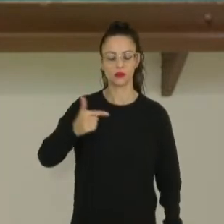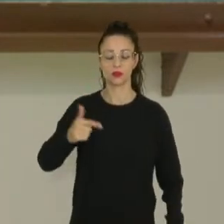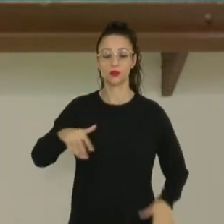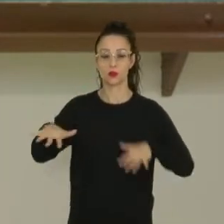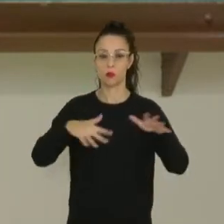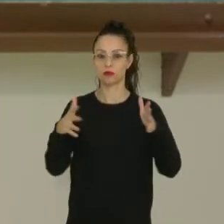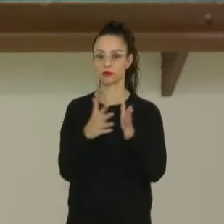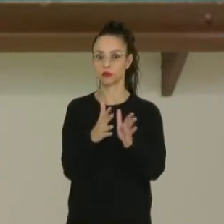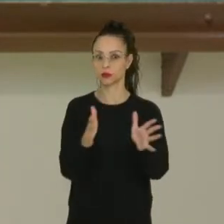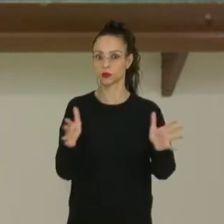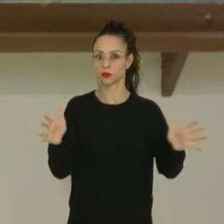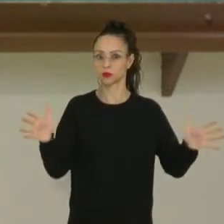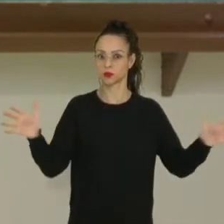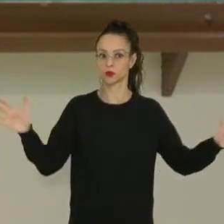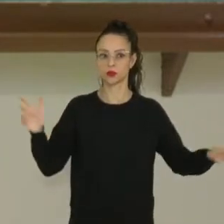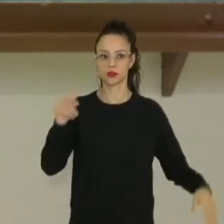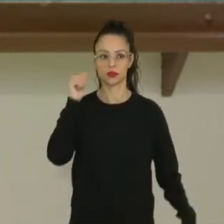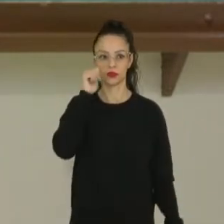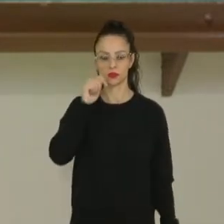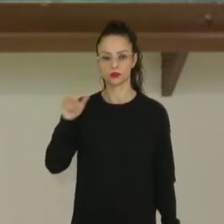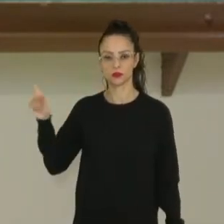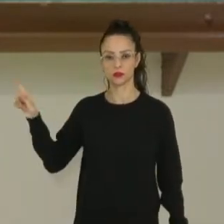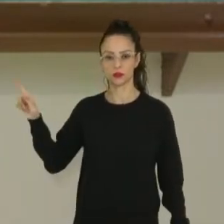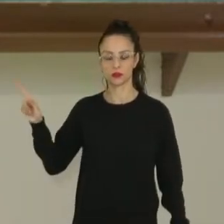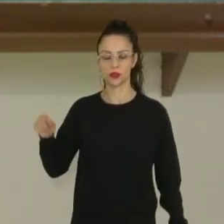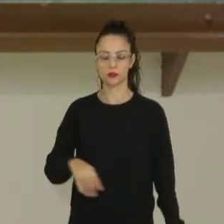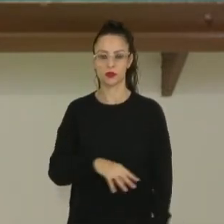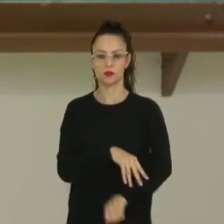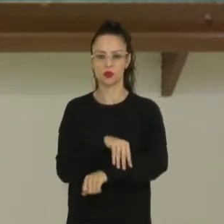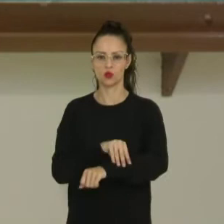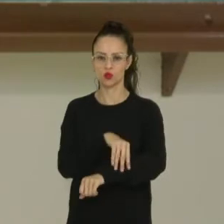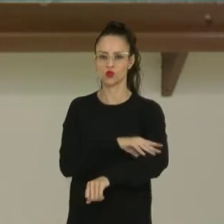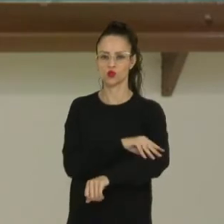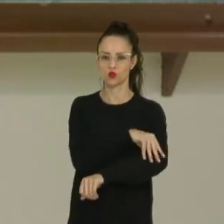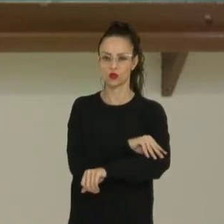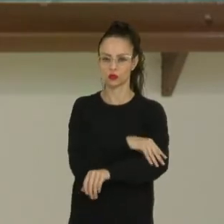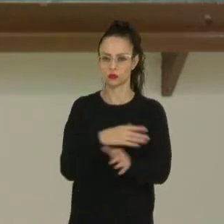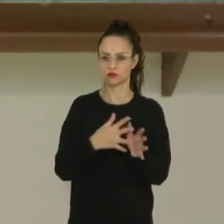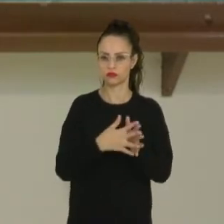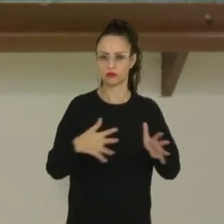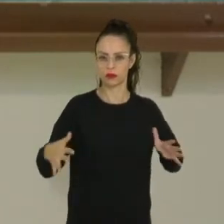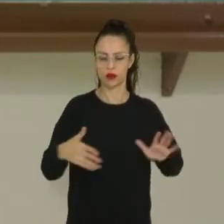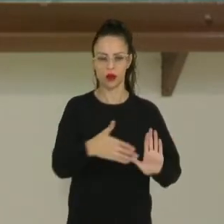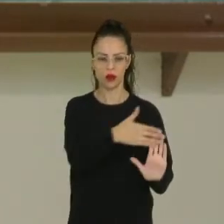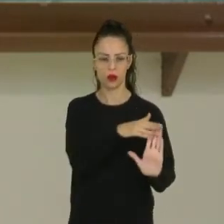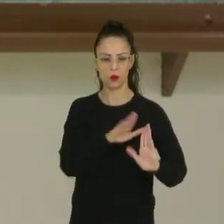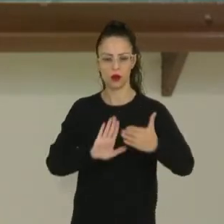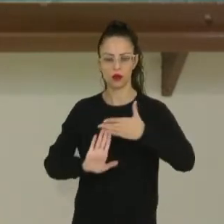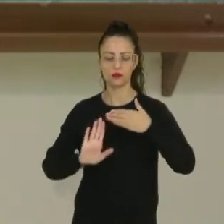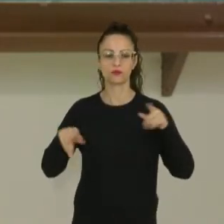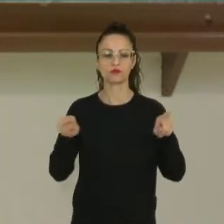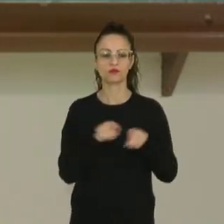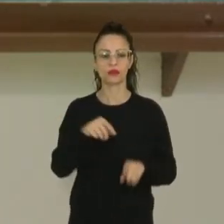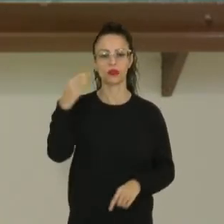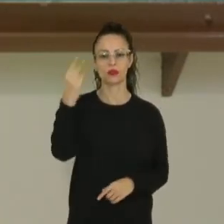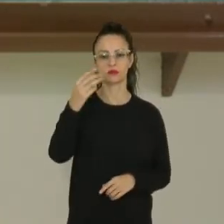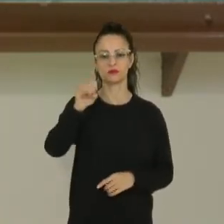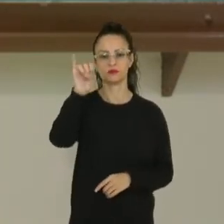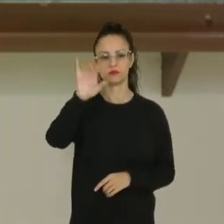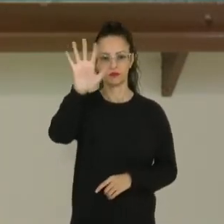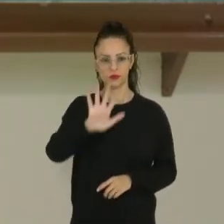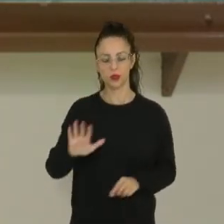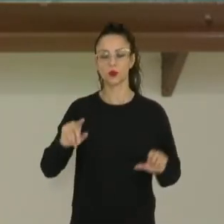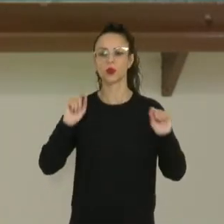amplos, né? Da praticante ali, alongando os grandes grupos musculares. E já na terceira imagem, nós temos